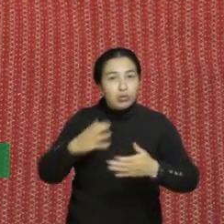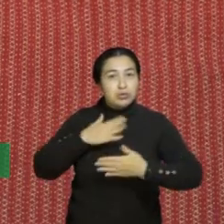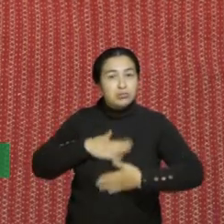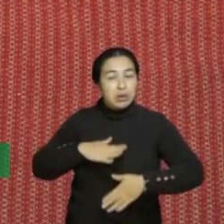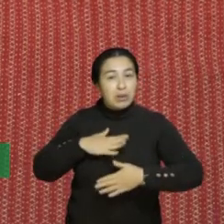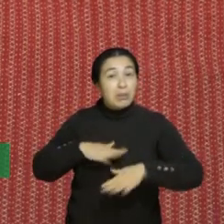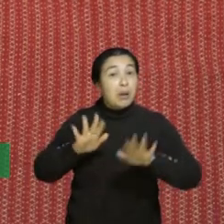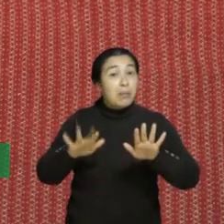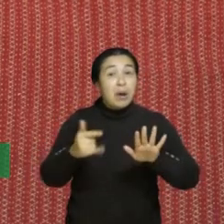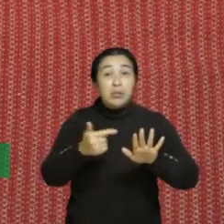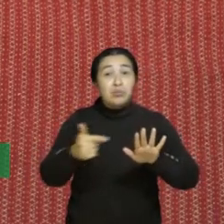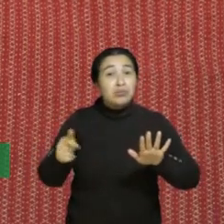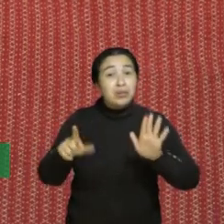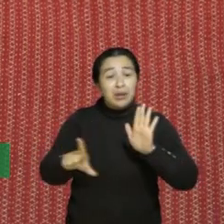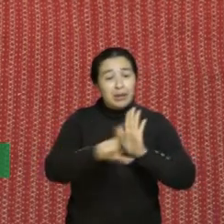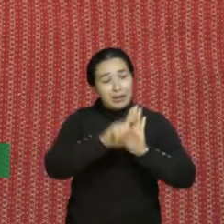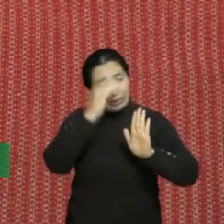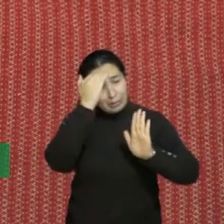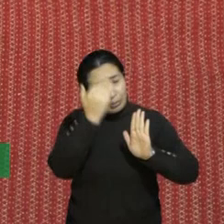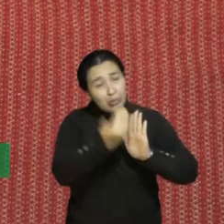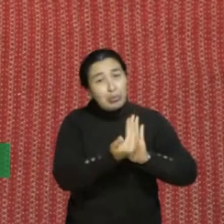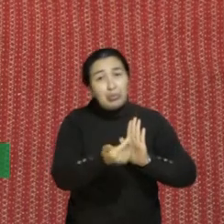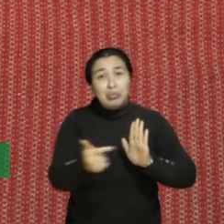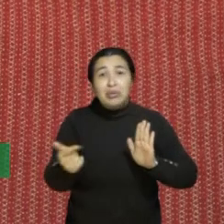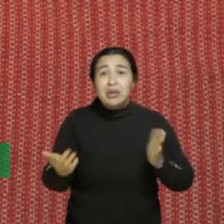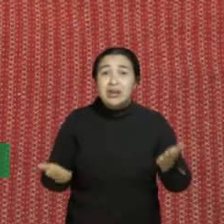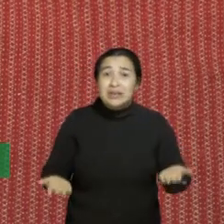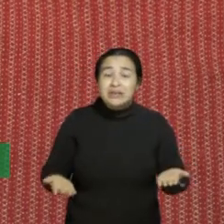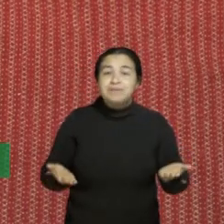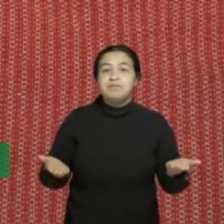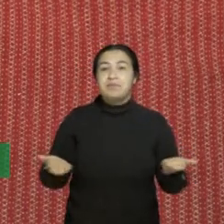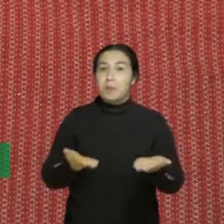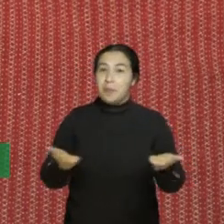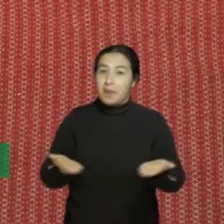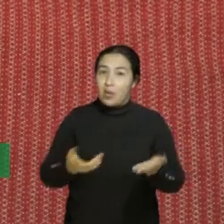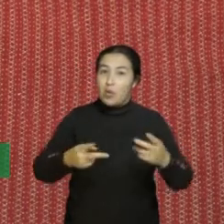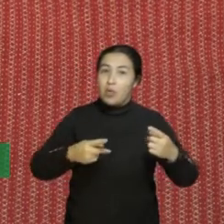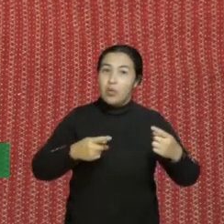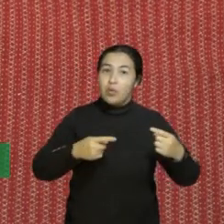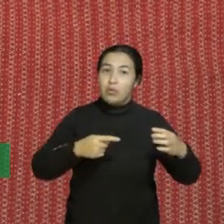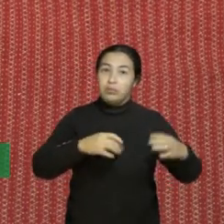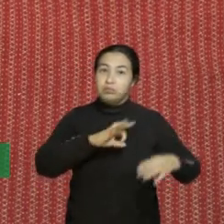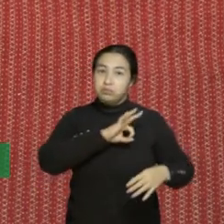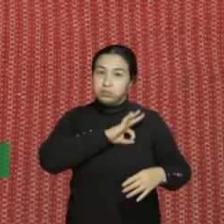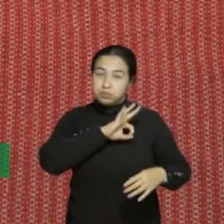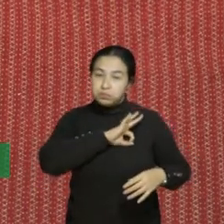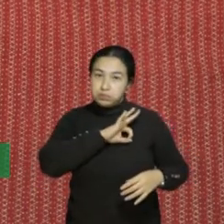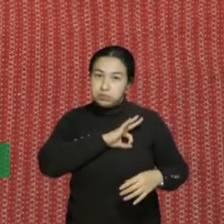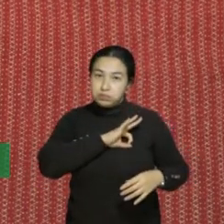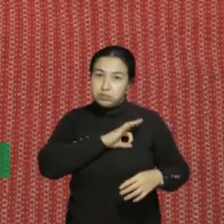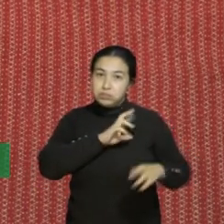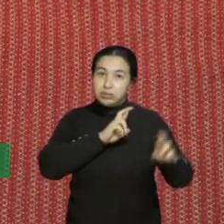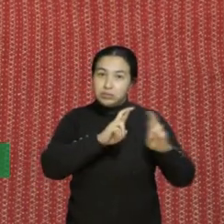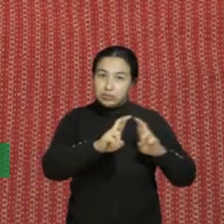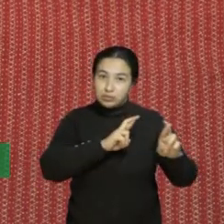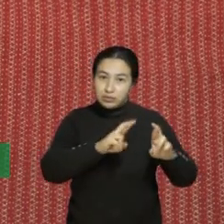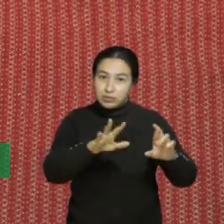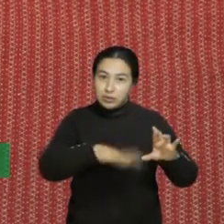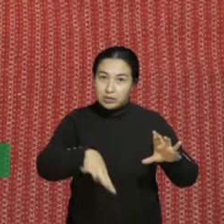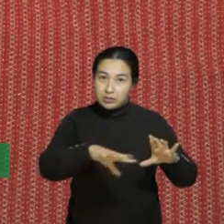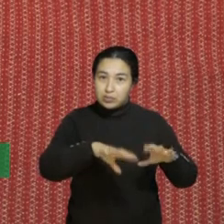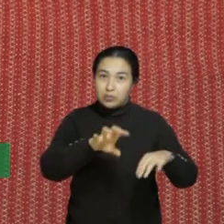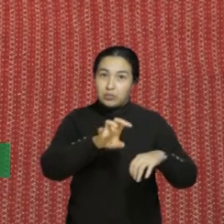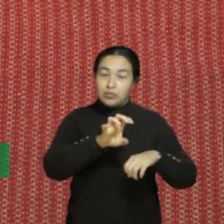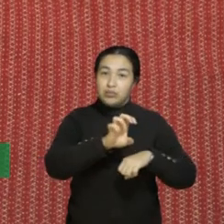lei. Então, a partir desse momento, nós temos em polícias rodoviárias do Estado alguns lugares que têm